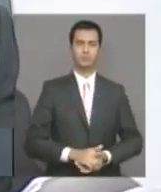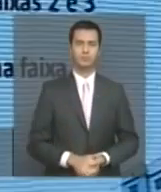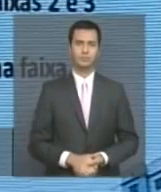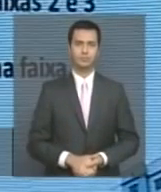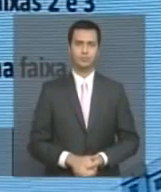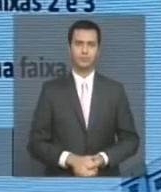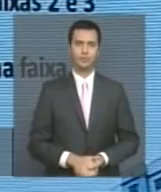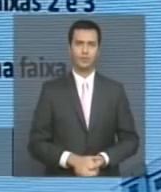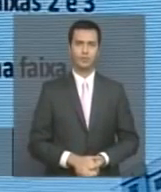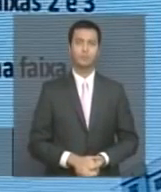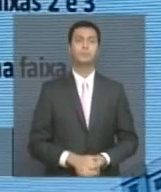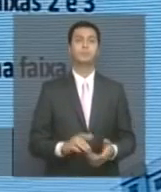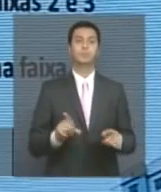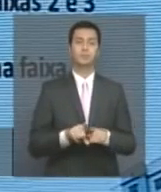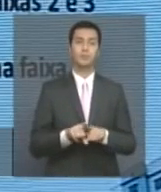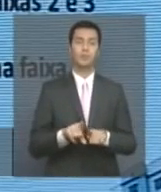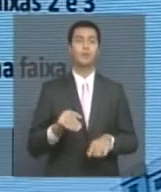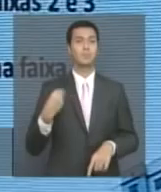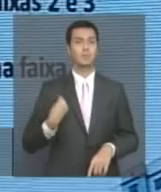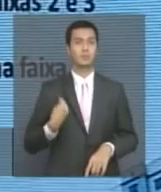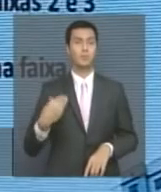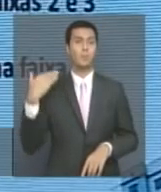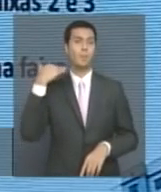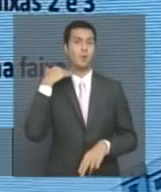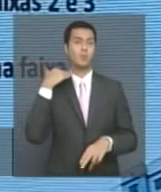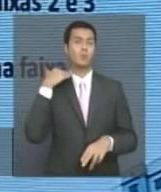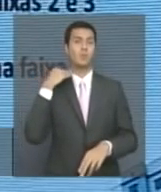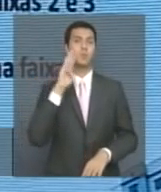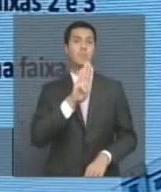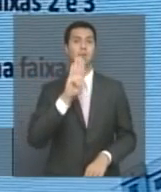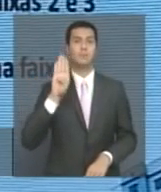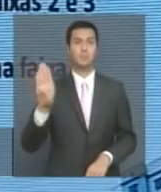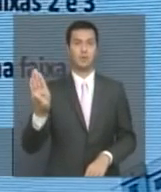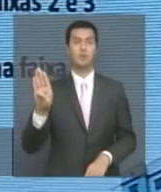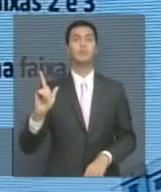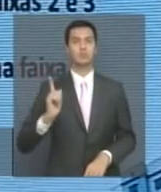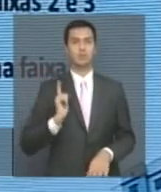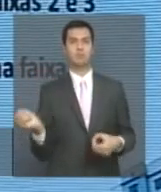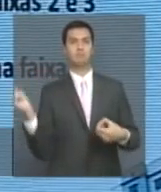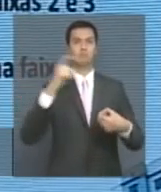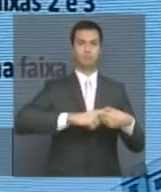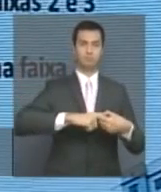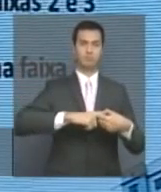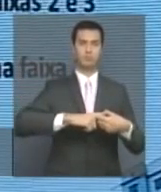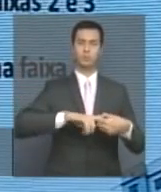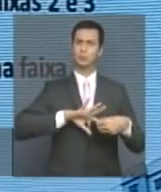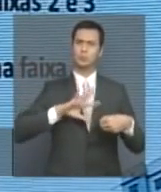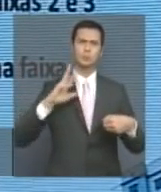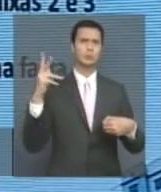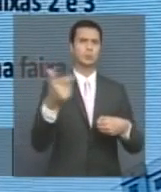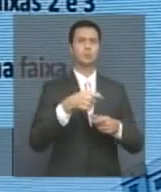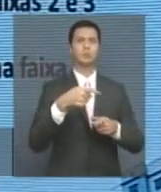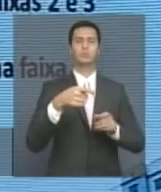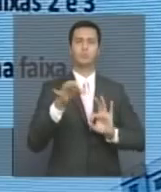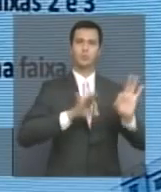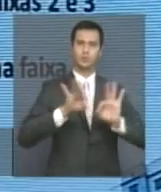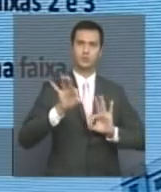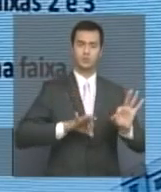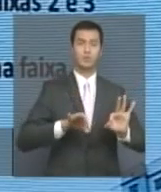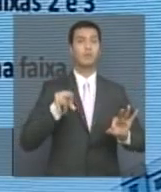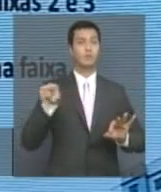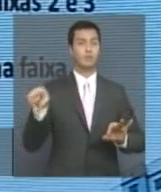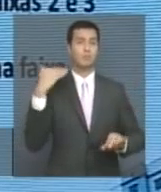Participação do Banco Brasil. A entrada do Banco Brasil em todas as modalidades do programa, que já operava o